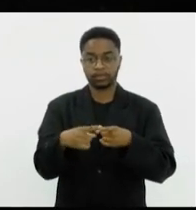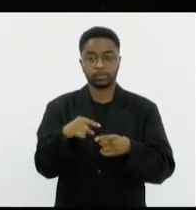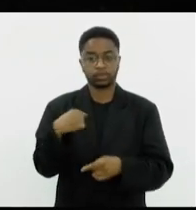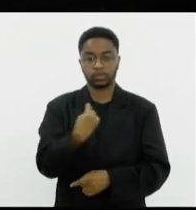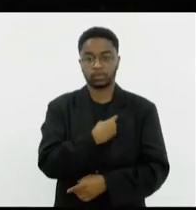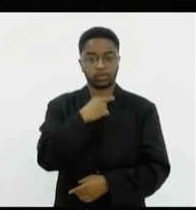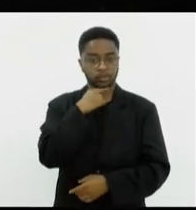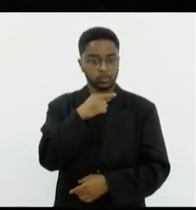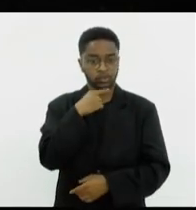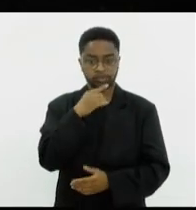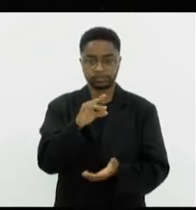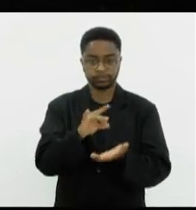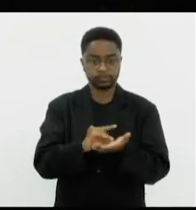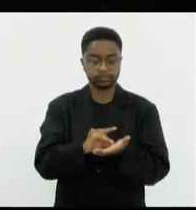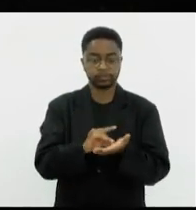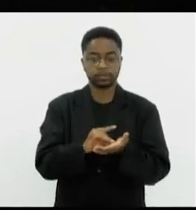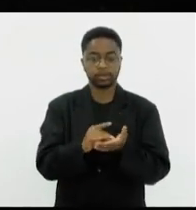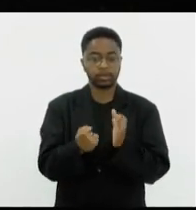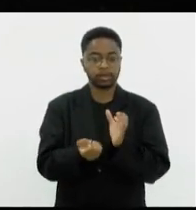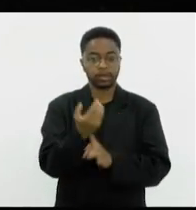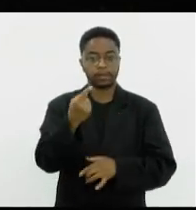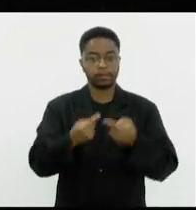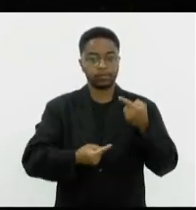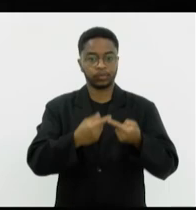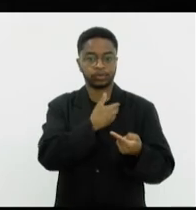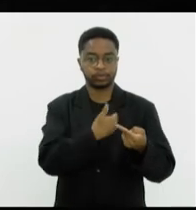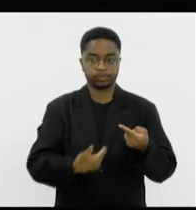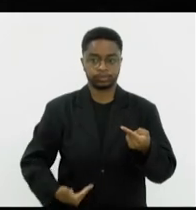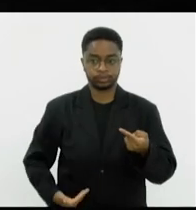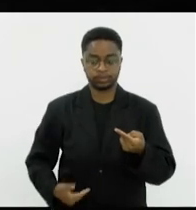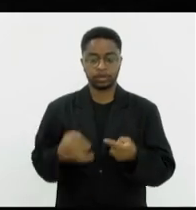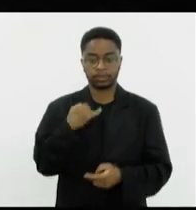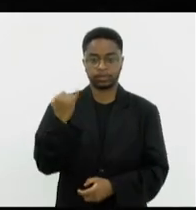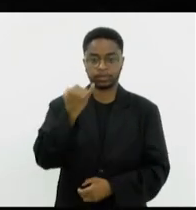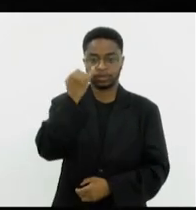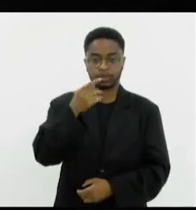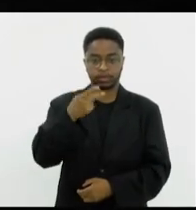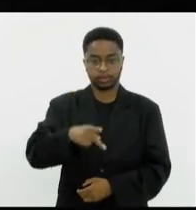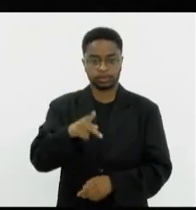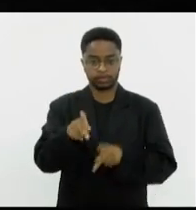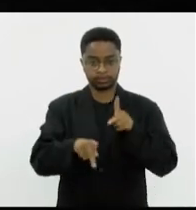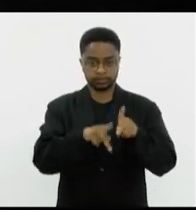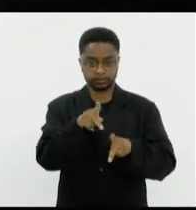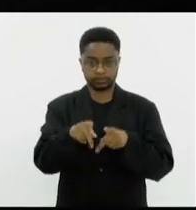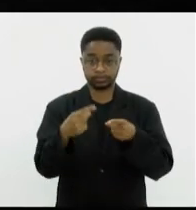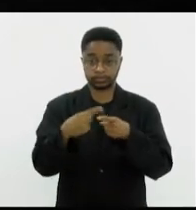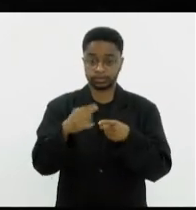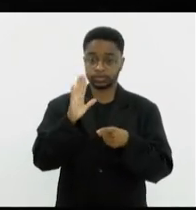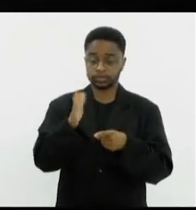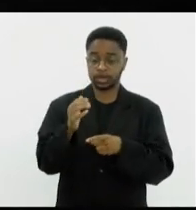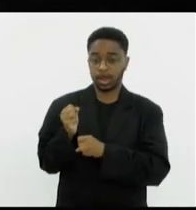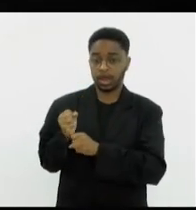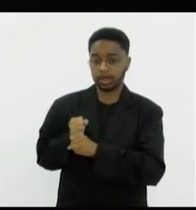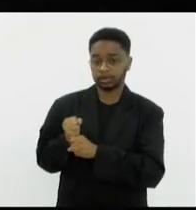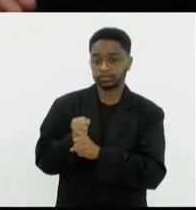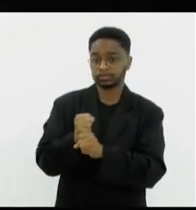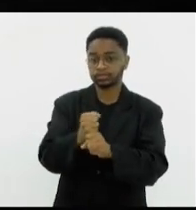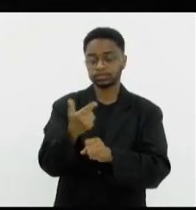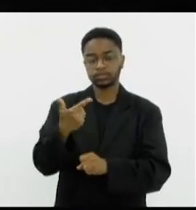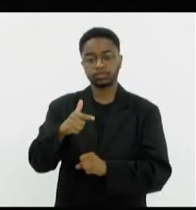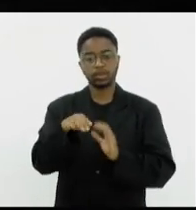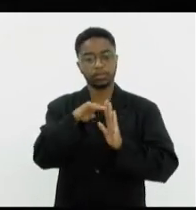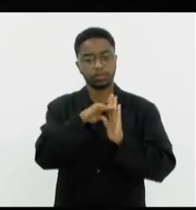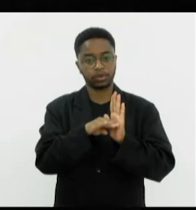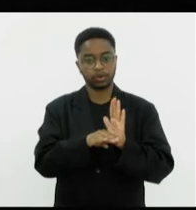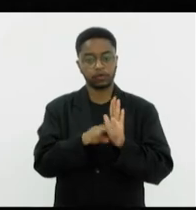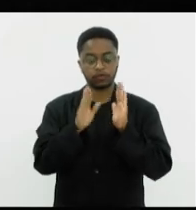conseguir efetivamente implementar as políticas públicas tão importantes para o nosso povo. Há anos que a gente não tem programa de